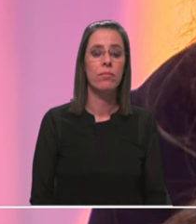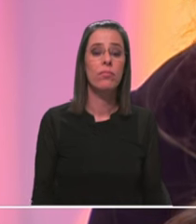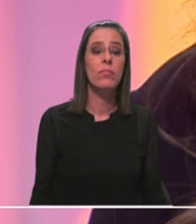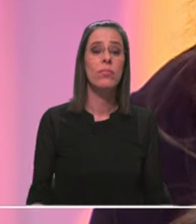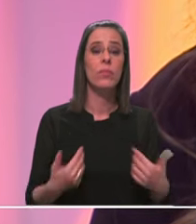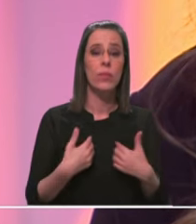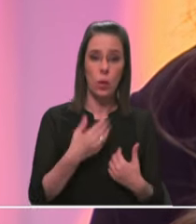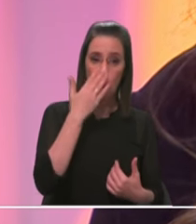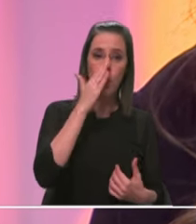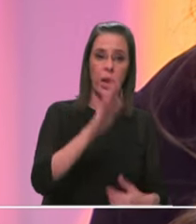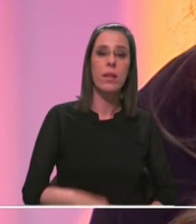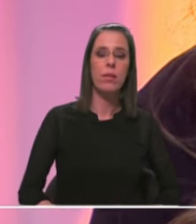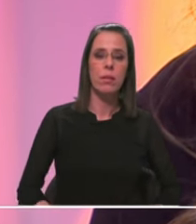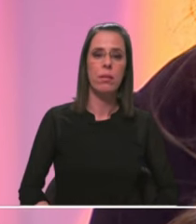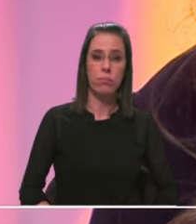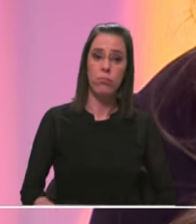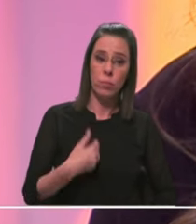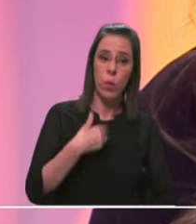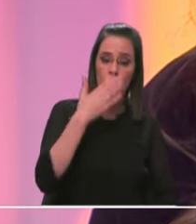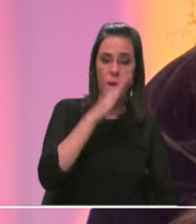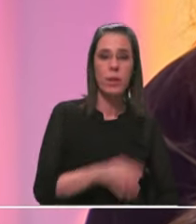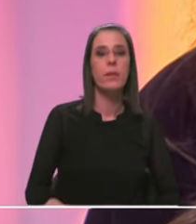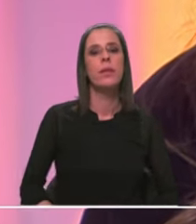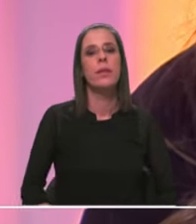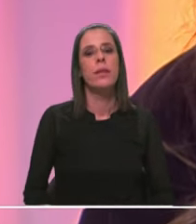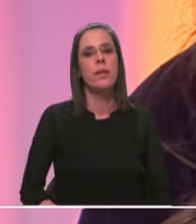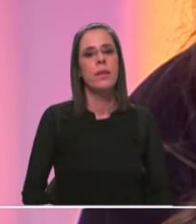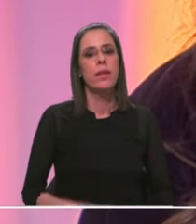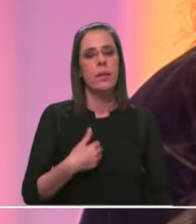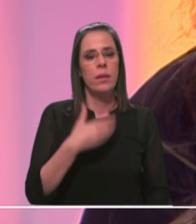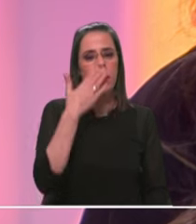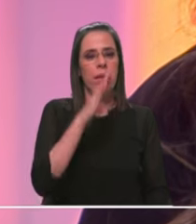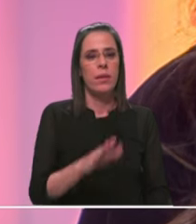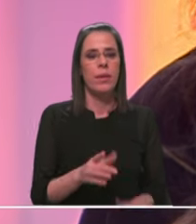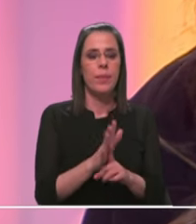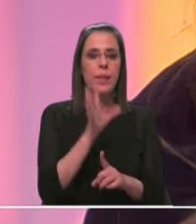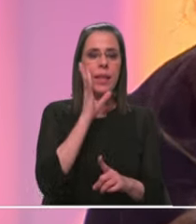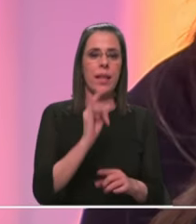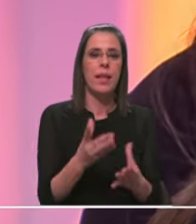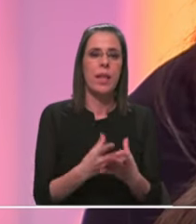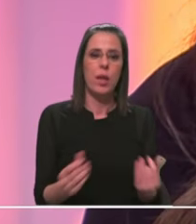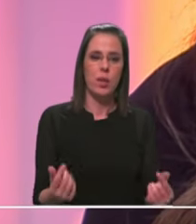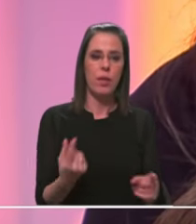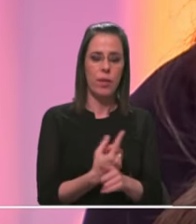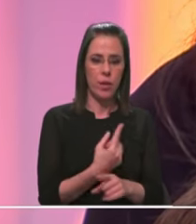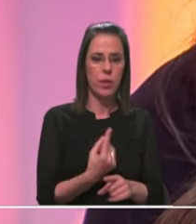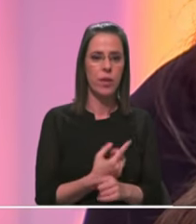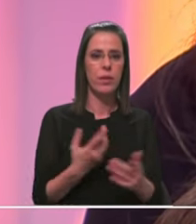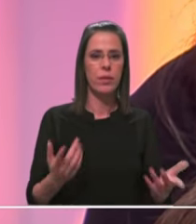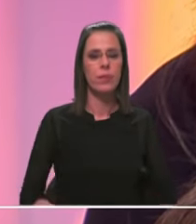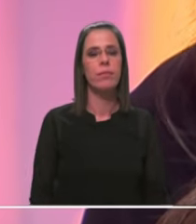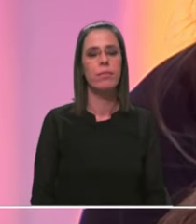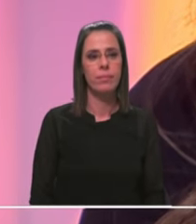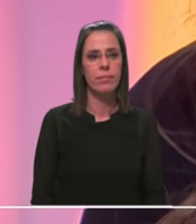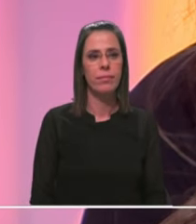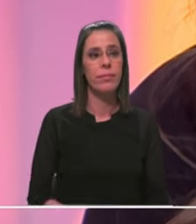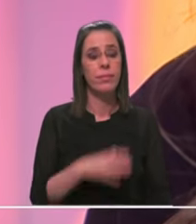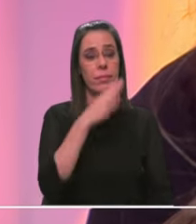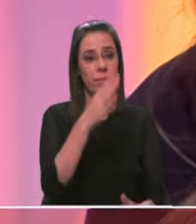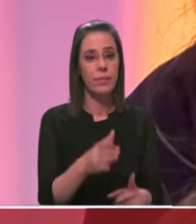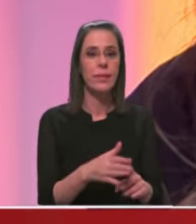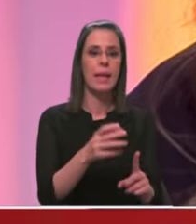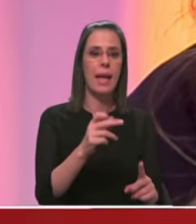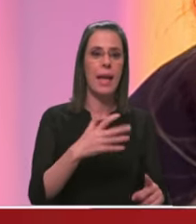Eu reagia. Só que o meu reagir era tentar resolver as coisas. Que eu dizia,